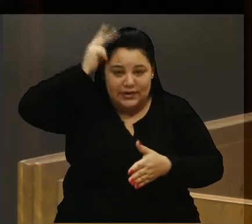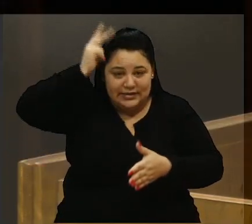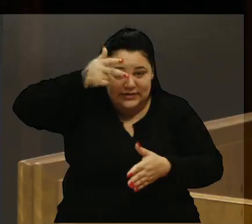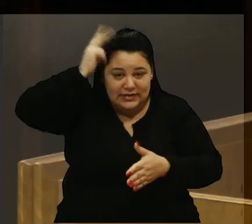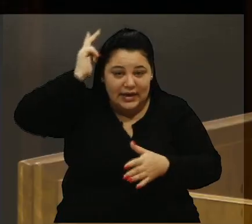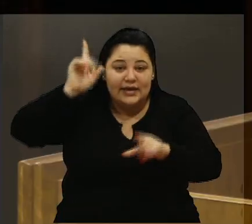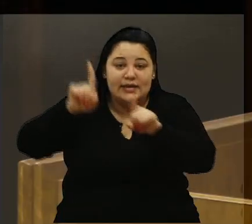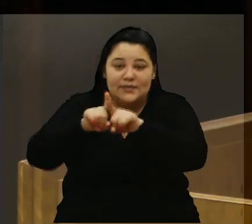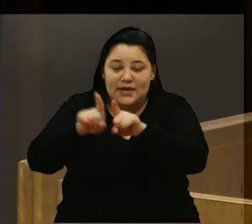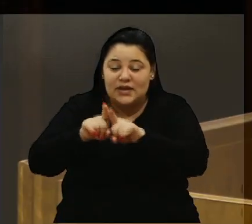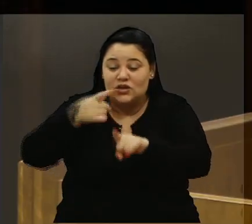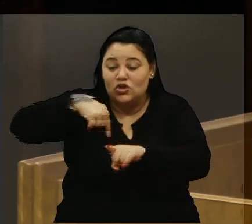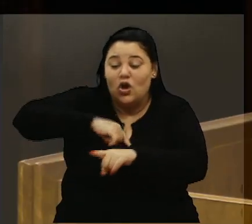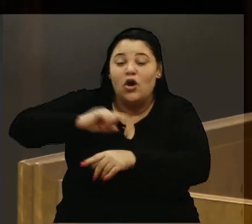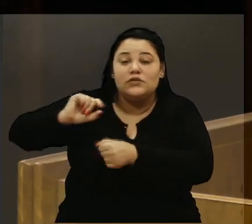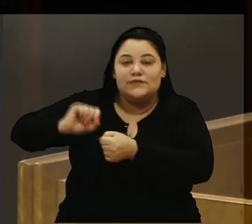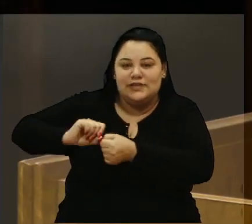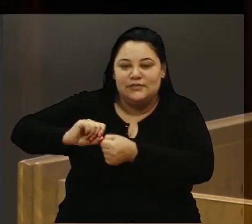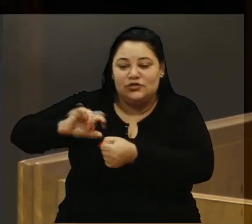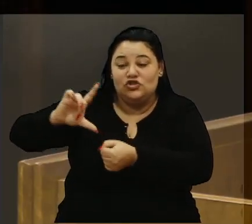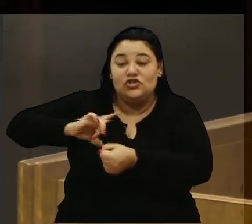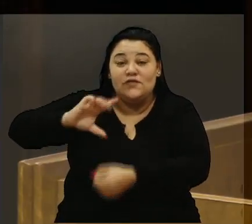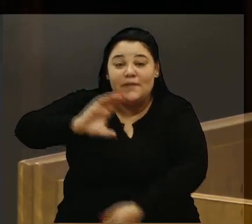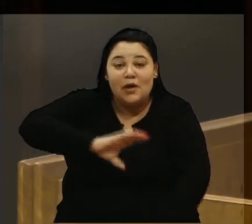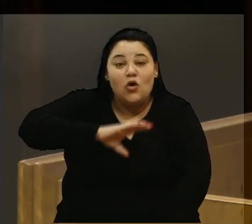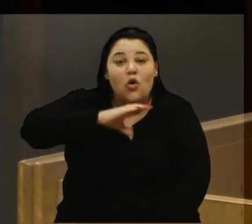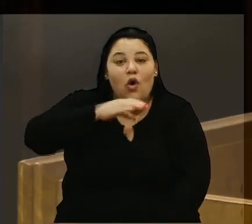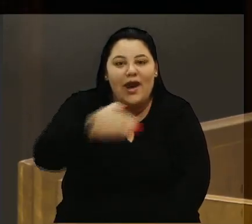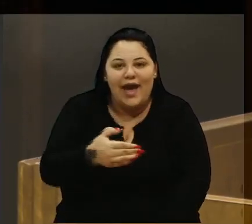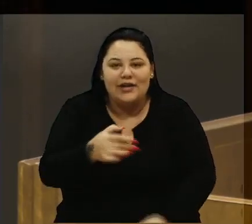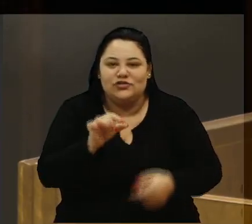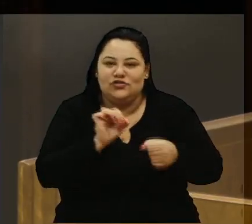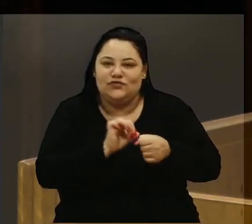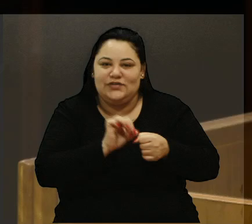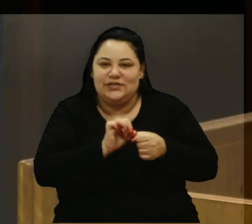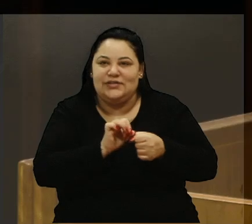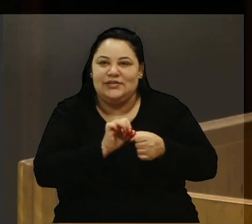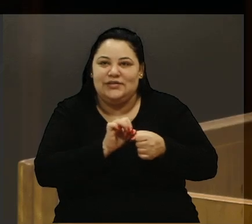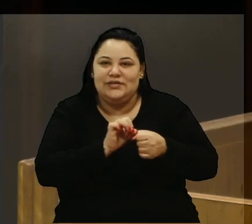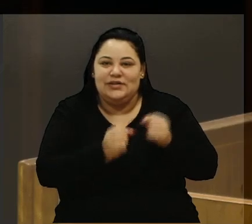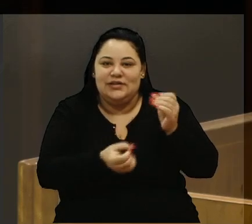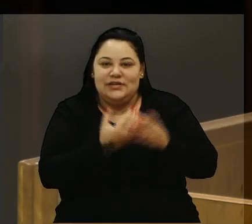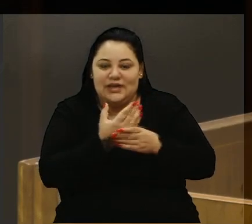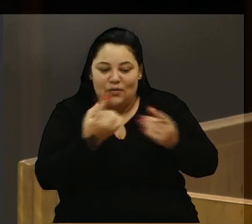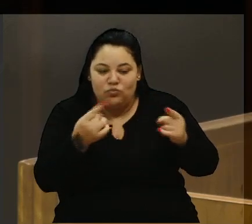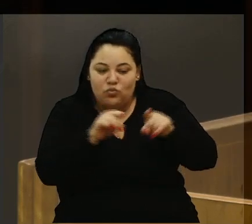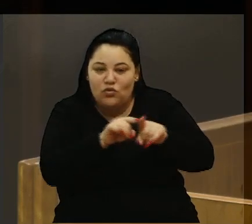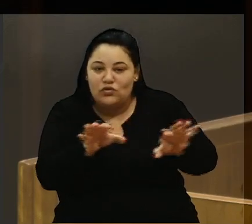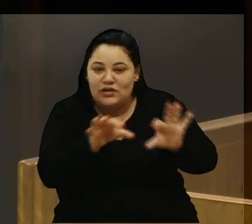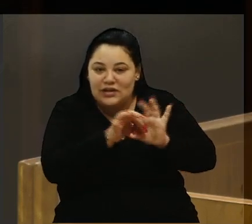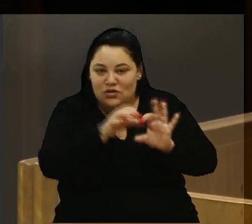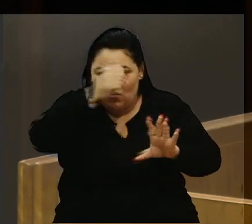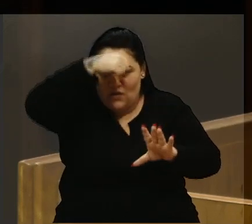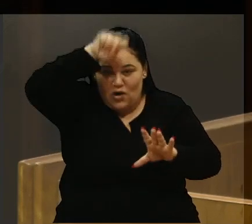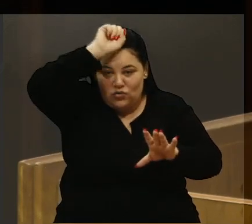aonde fizemos e tivemos a coragem de fazer aquele convênio com a Universidade de Caxias do Sul,